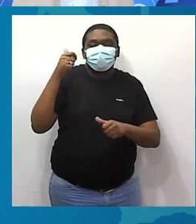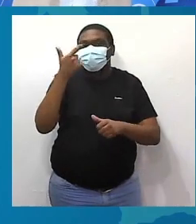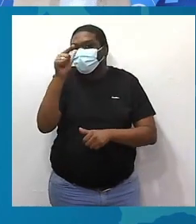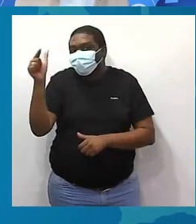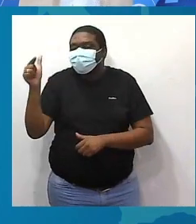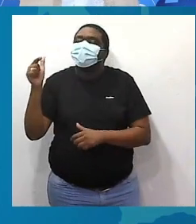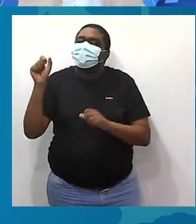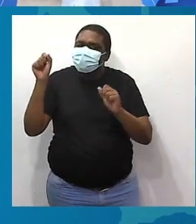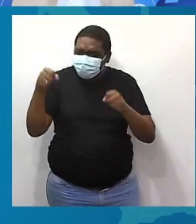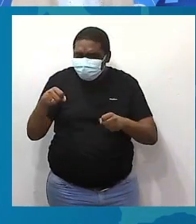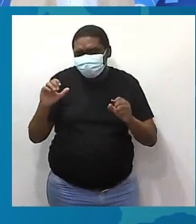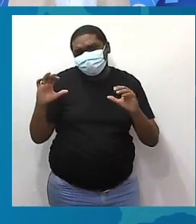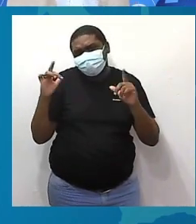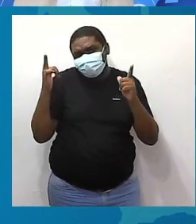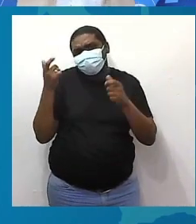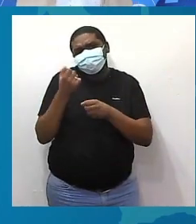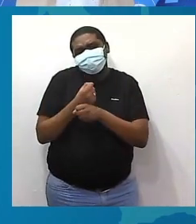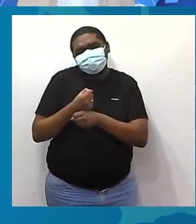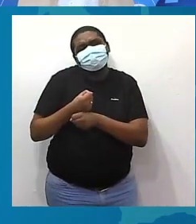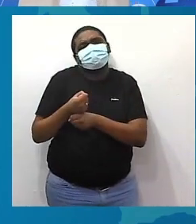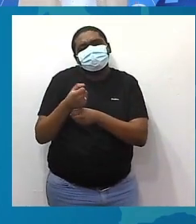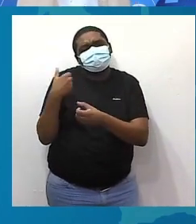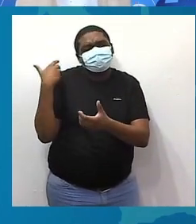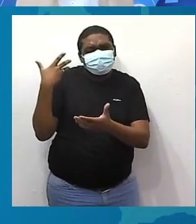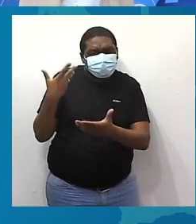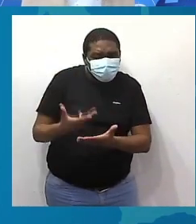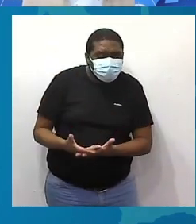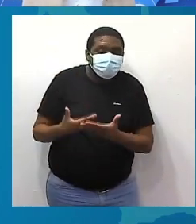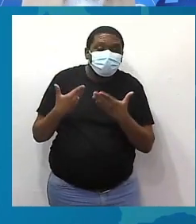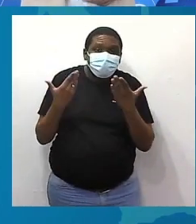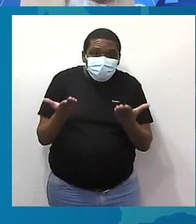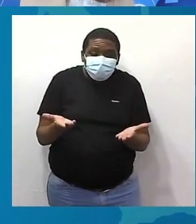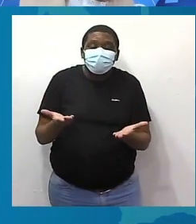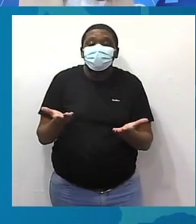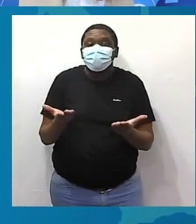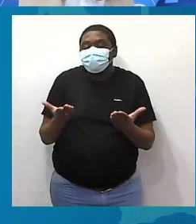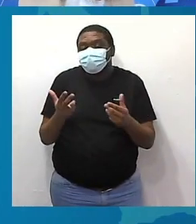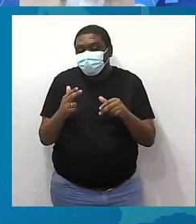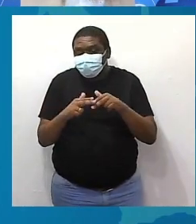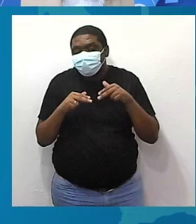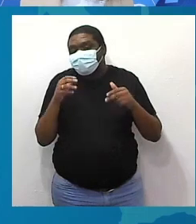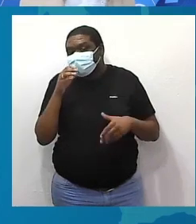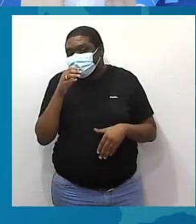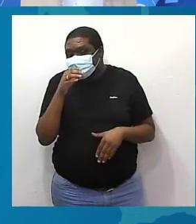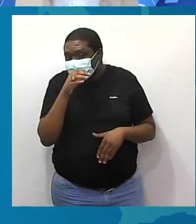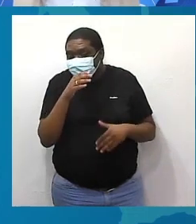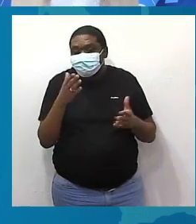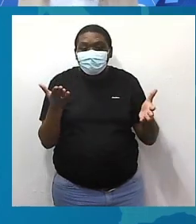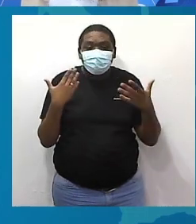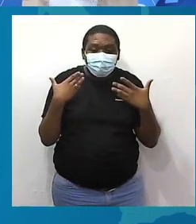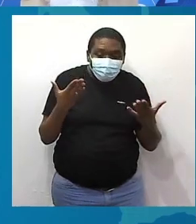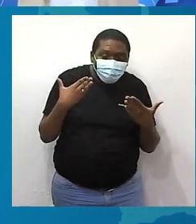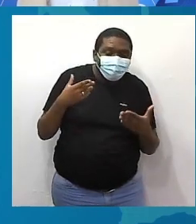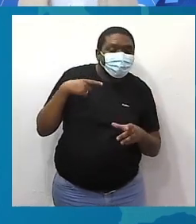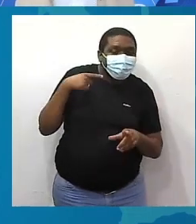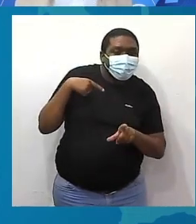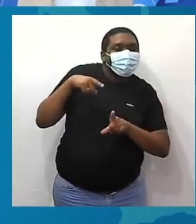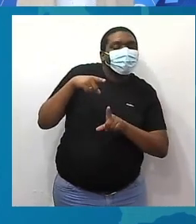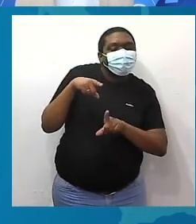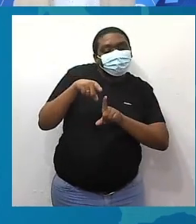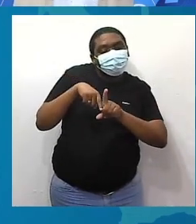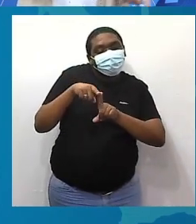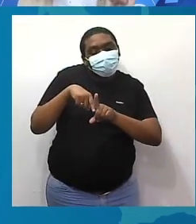sofreram, lógico, ao longo de milhares de anos. E como resultado do calor, ou seja, do intemperismo ou